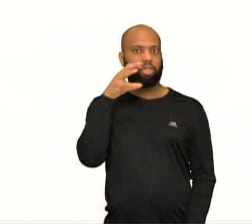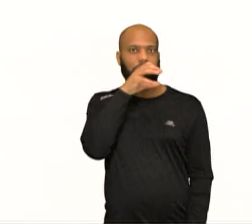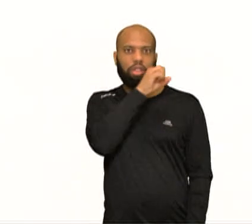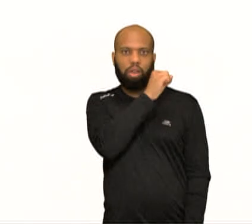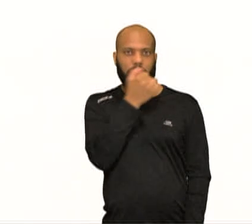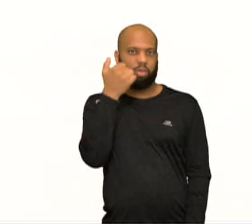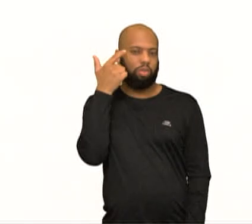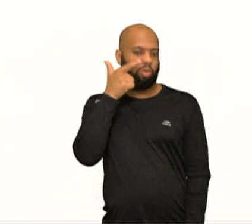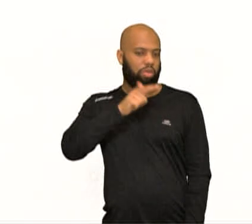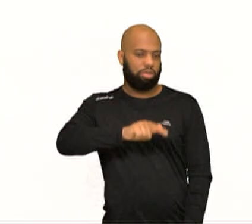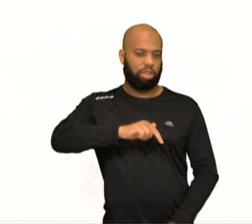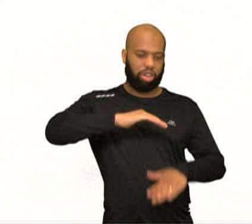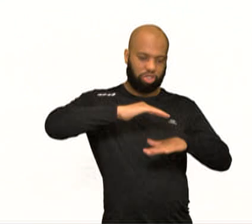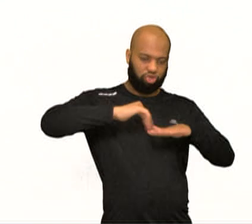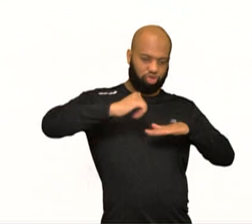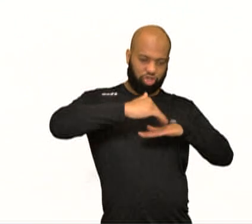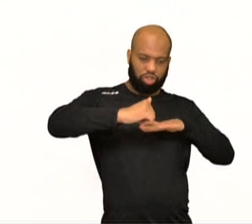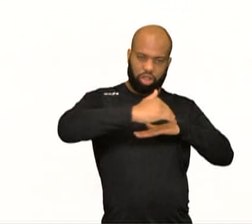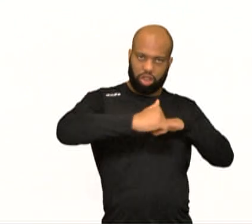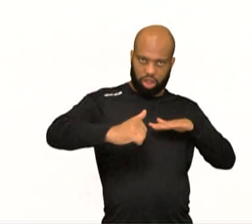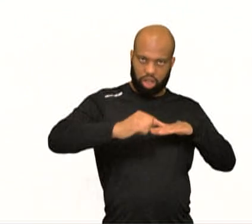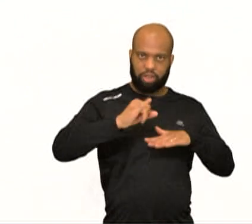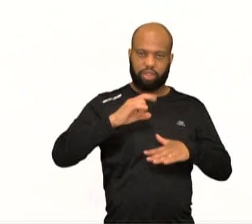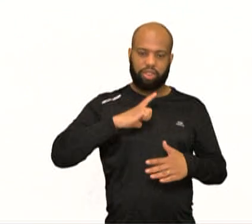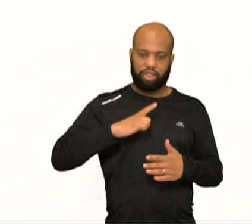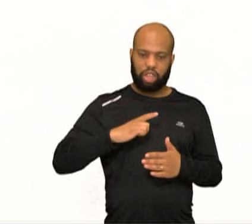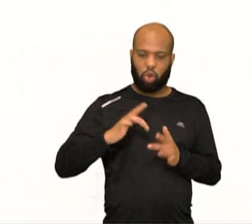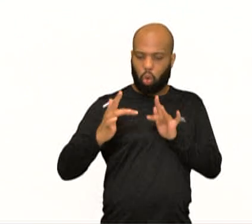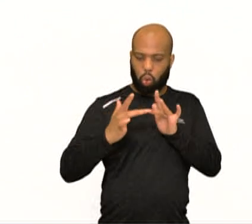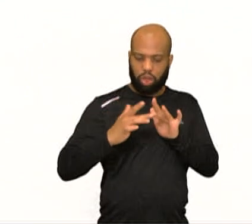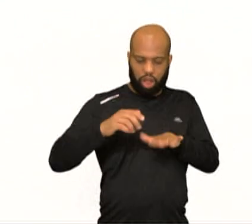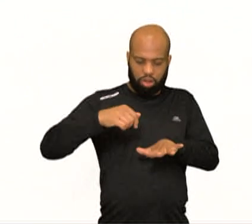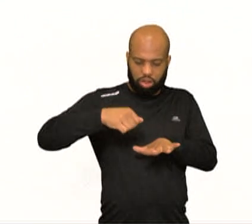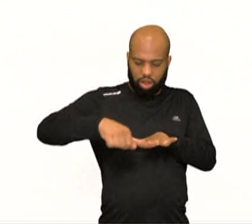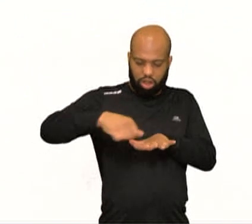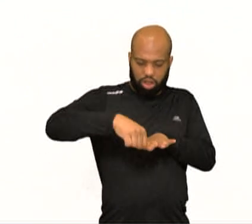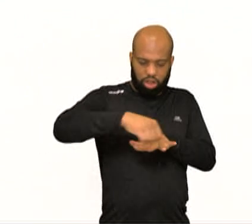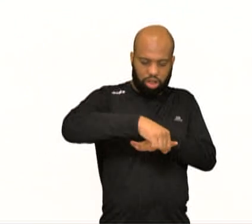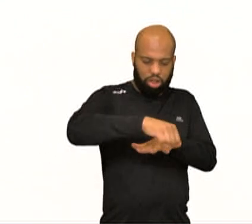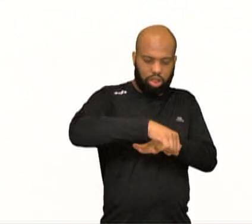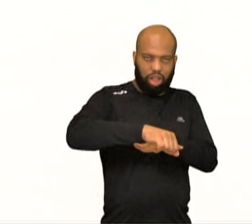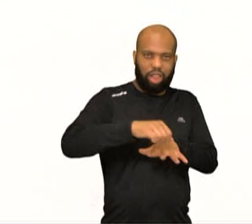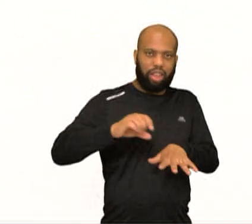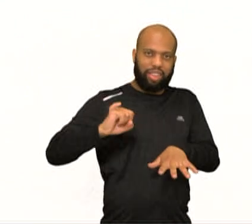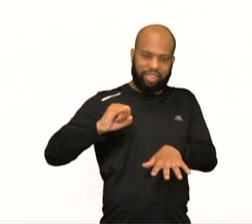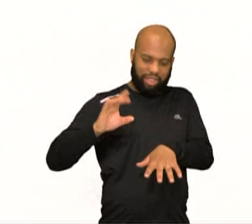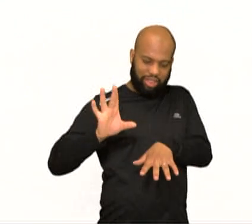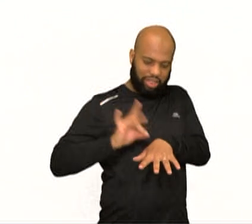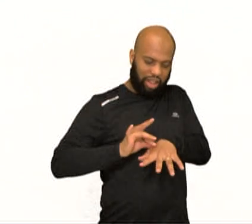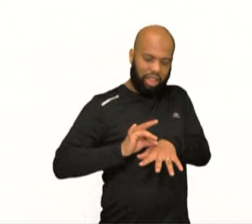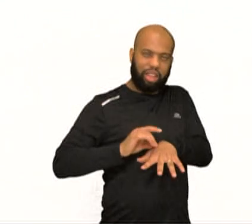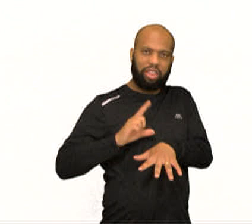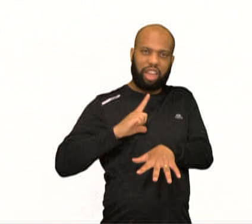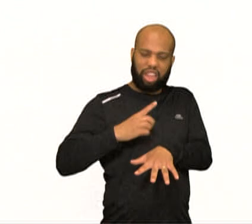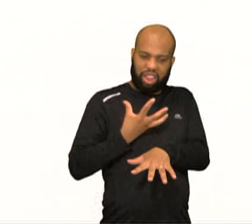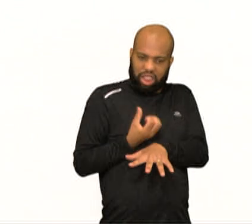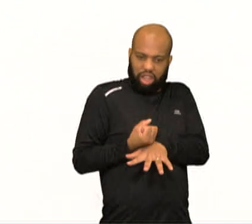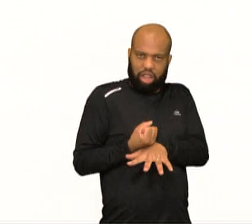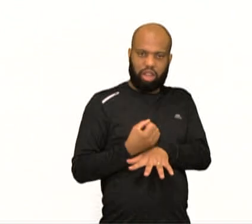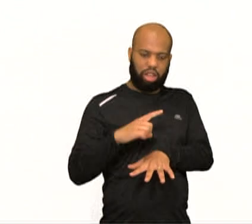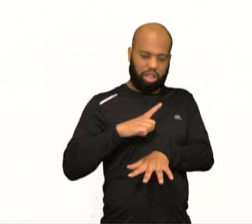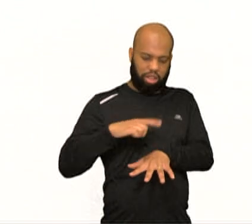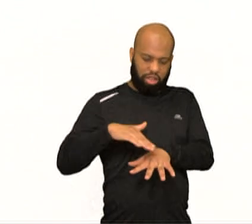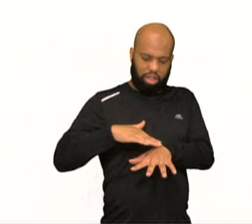essa substância tem quando em contato com a nossa pele, uma vez que resseca rapidamente a área em que foi